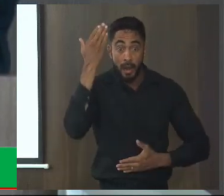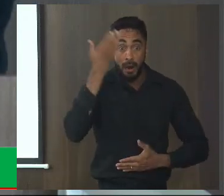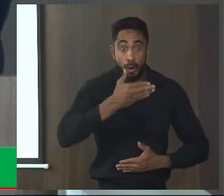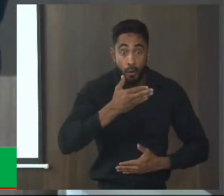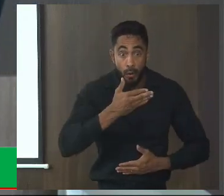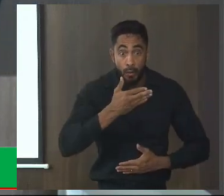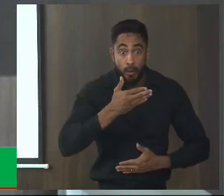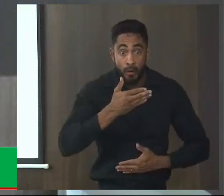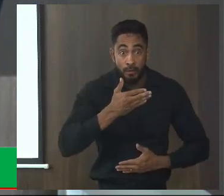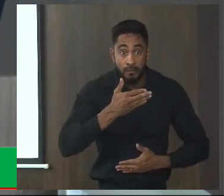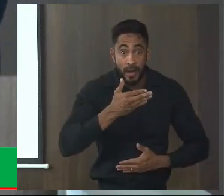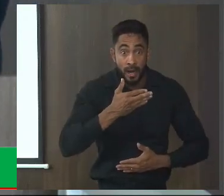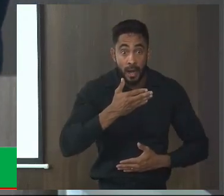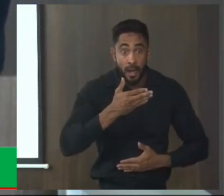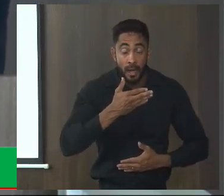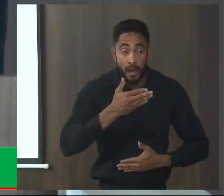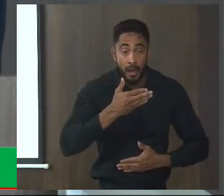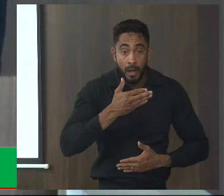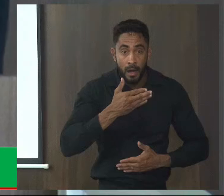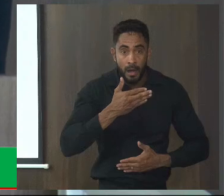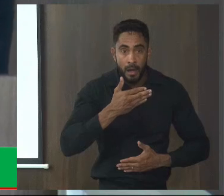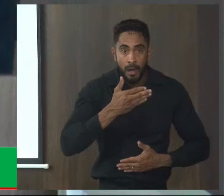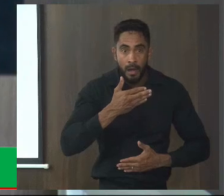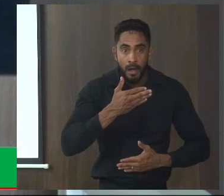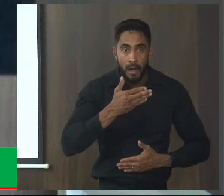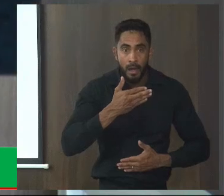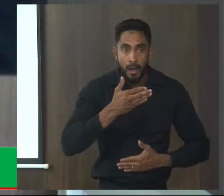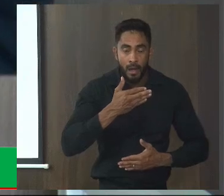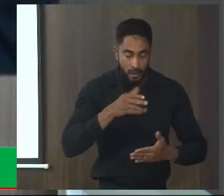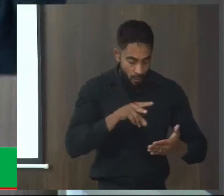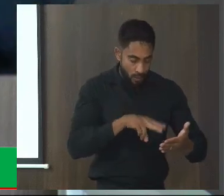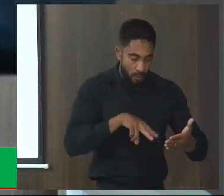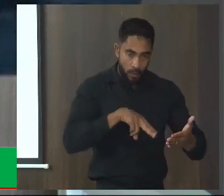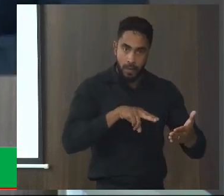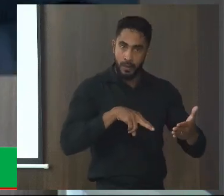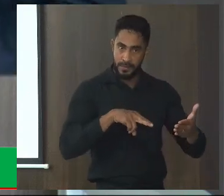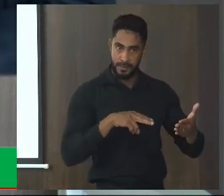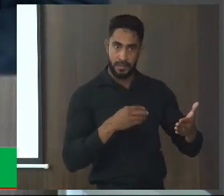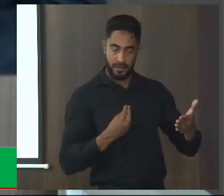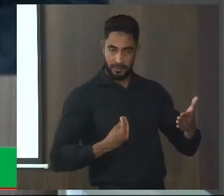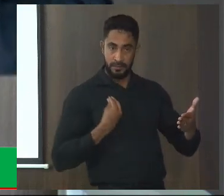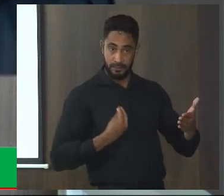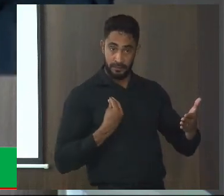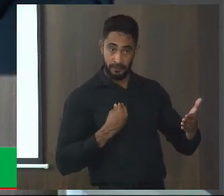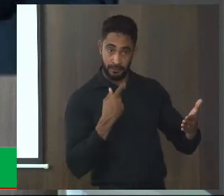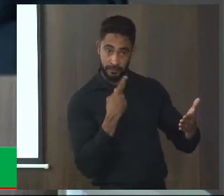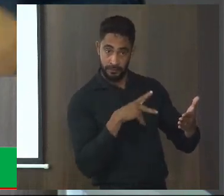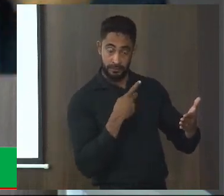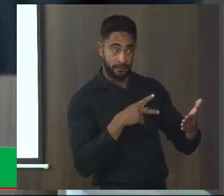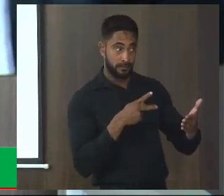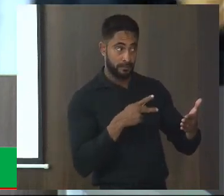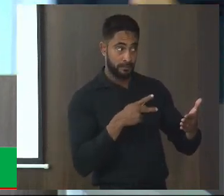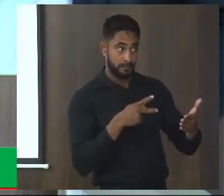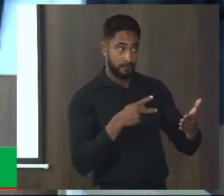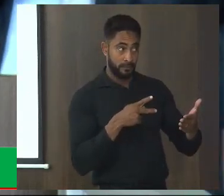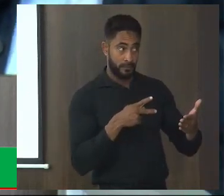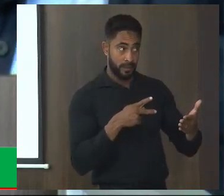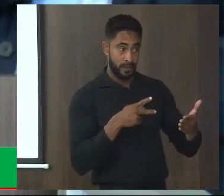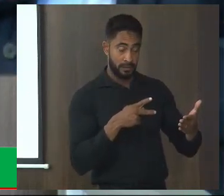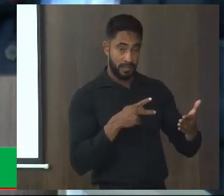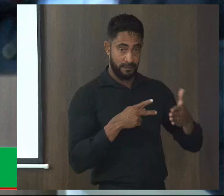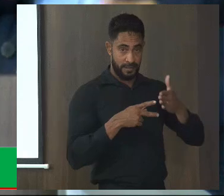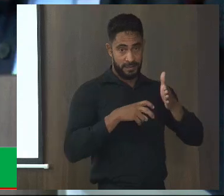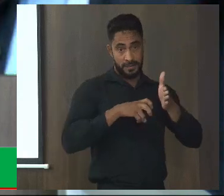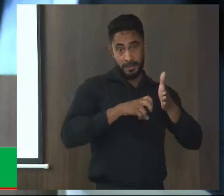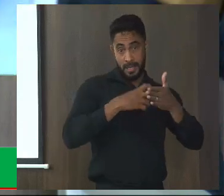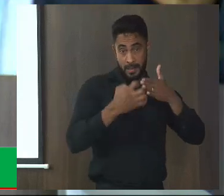contestar, comparar com as análises que estavam sendo feitas através da